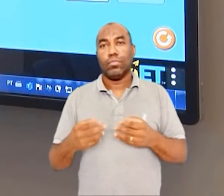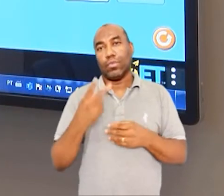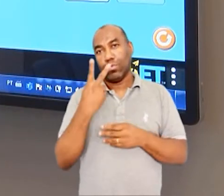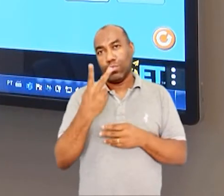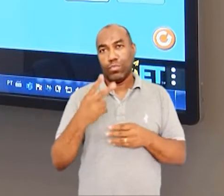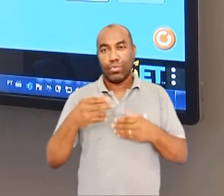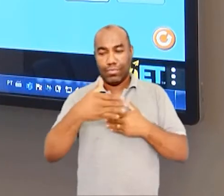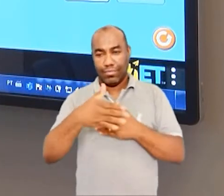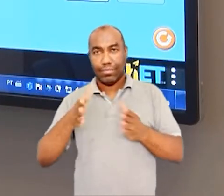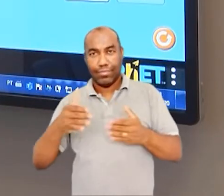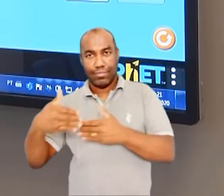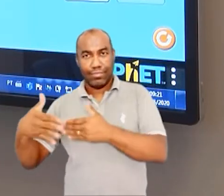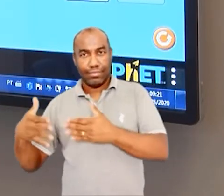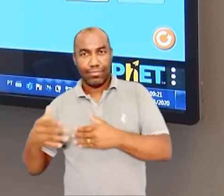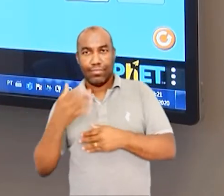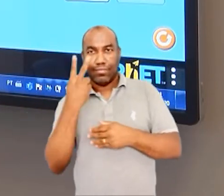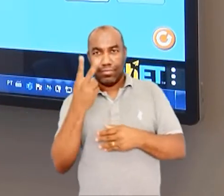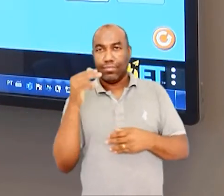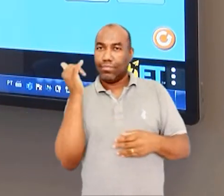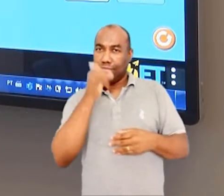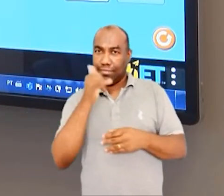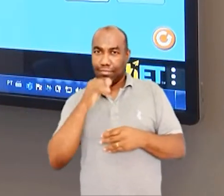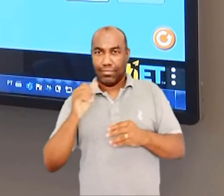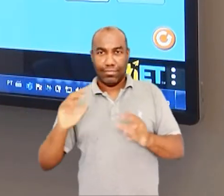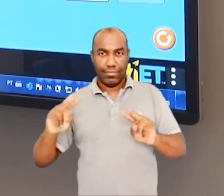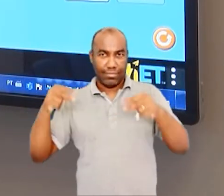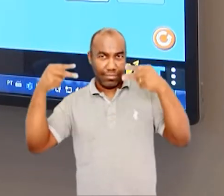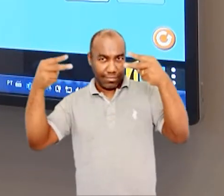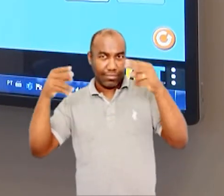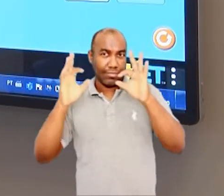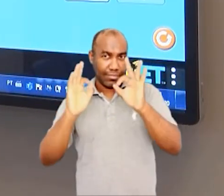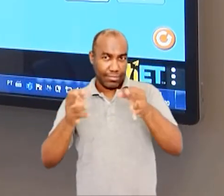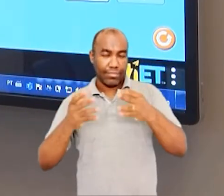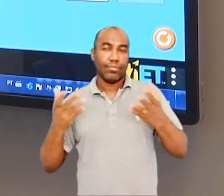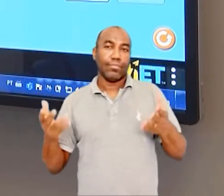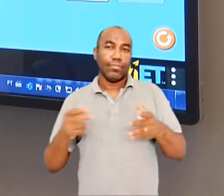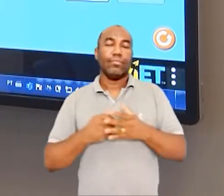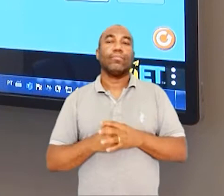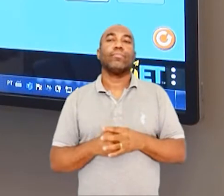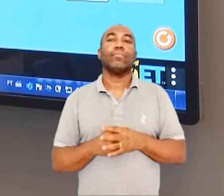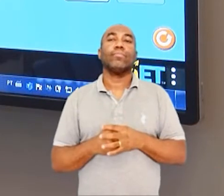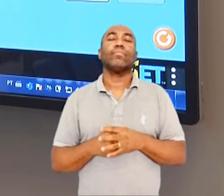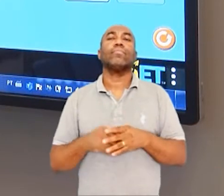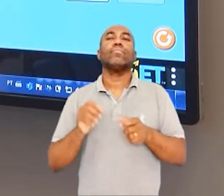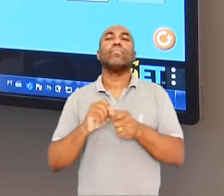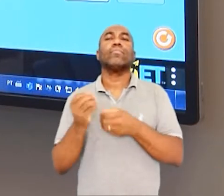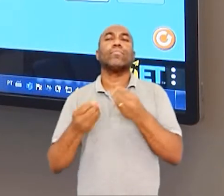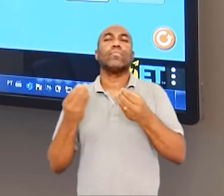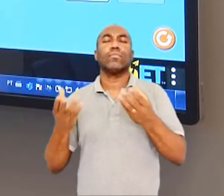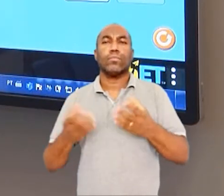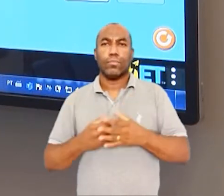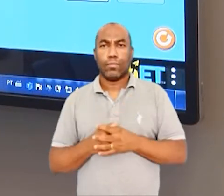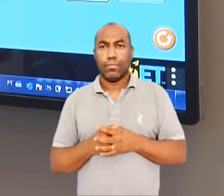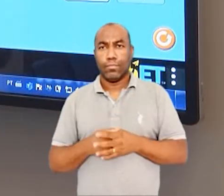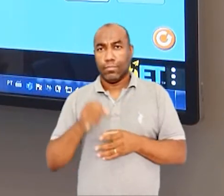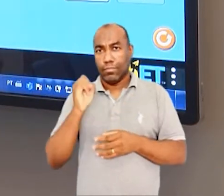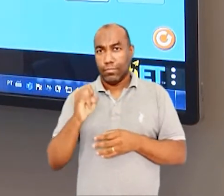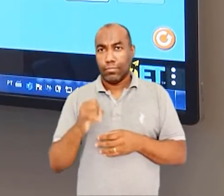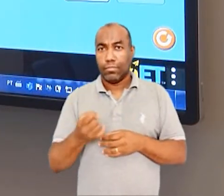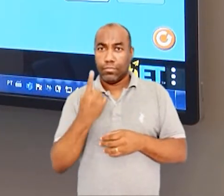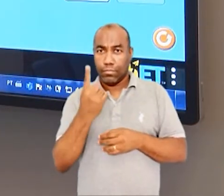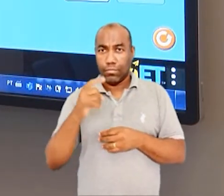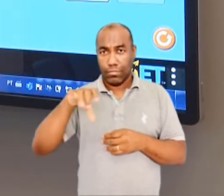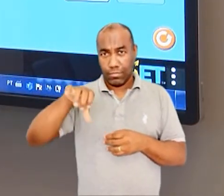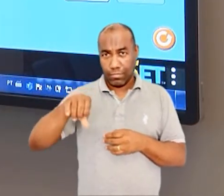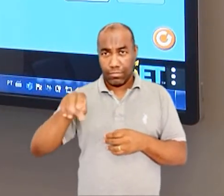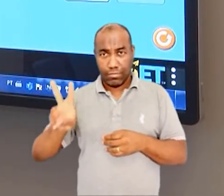encontrar o resultado da bateria equivalente, ou seja, as duas trabalhando juntas. Então, se uma é 9